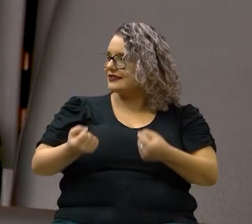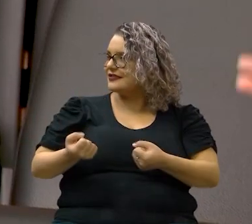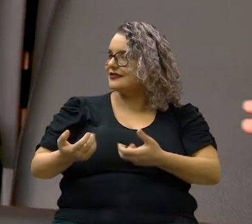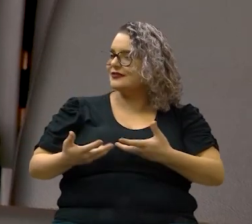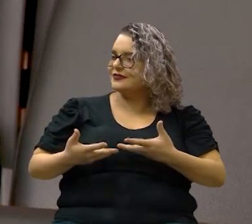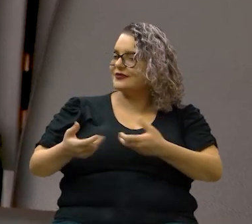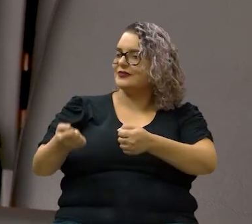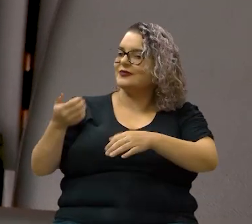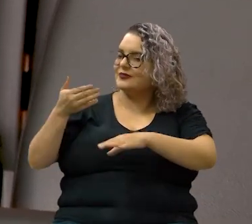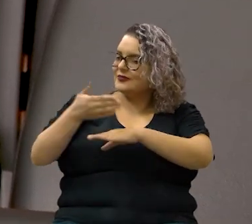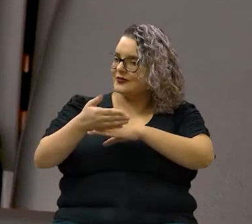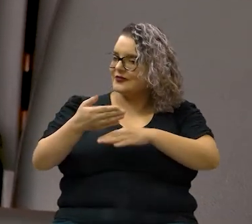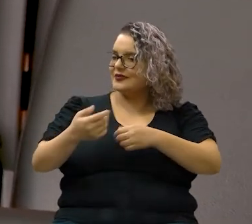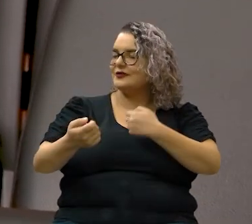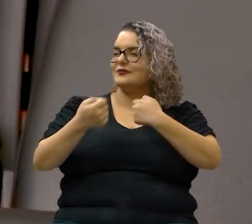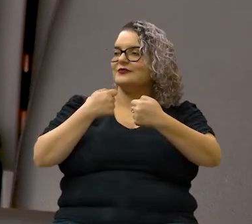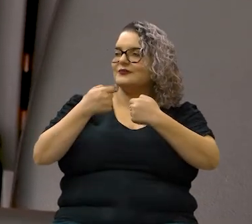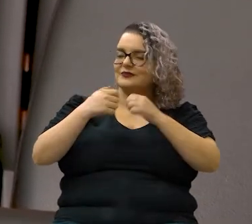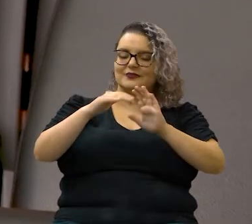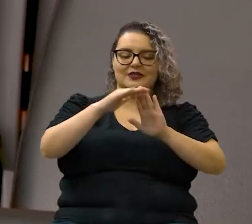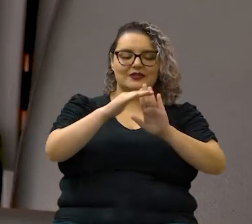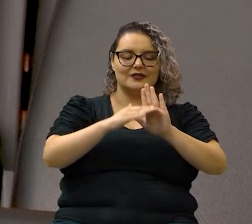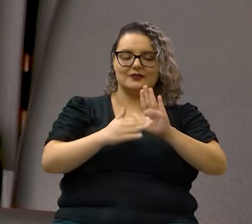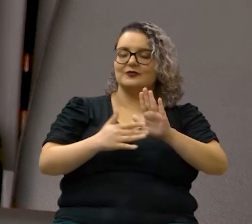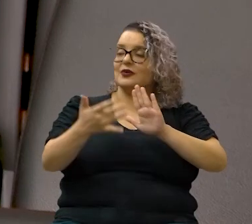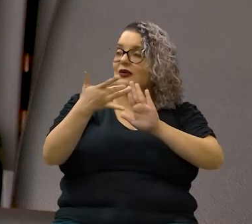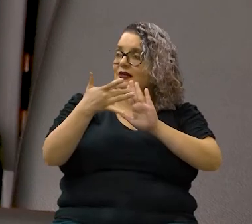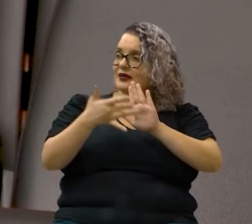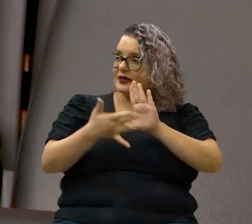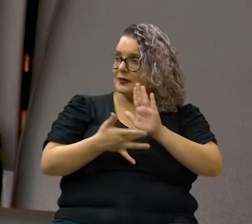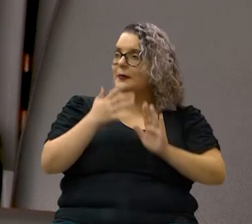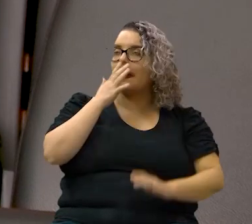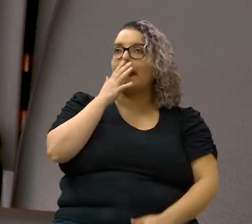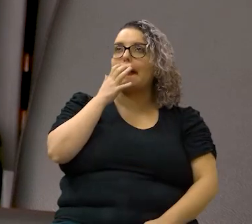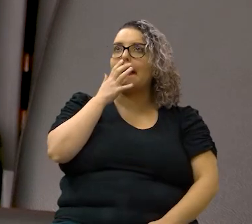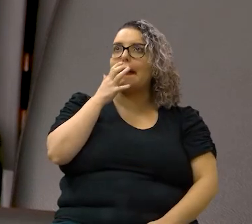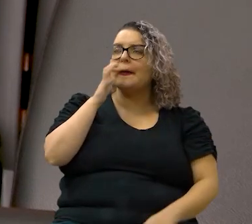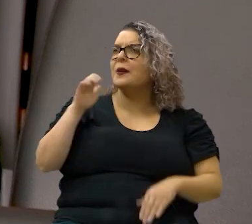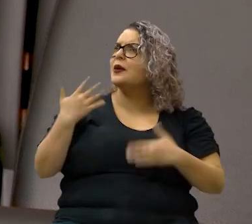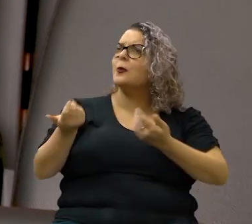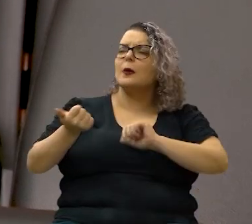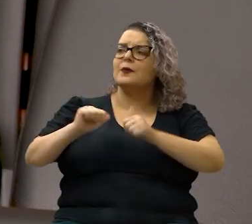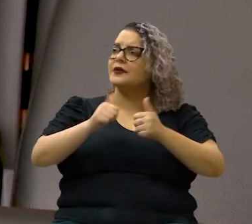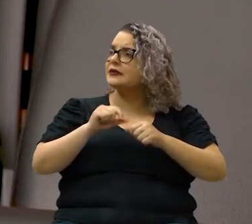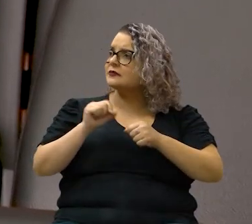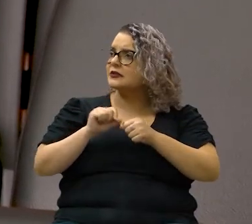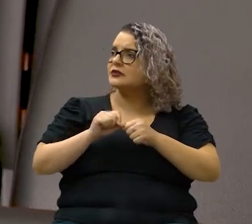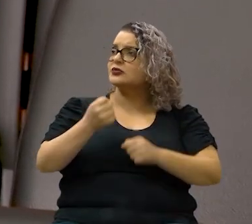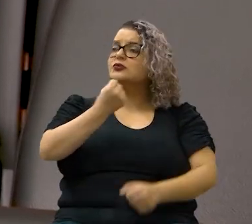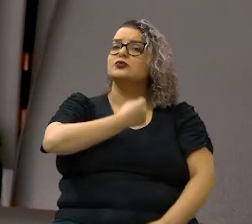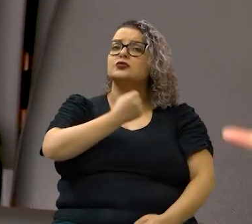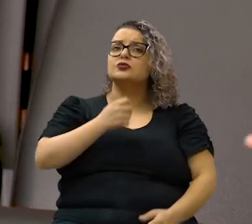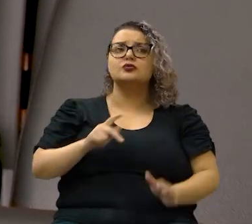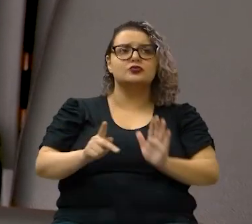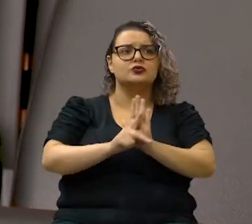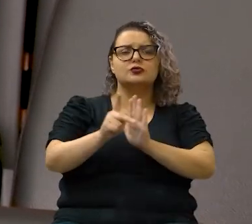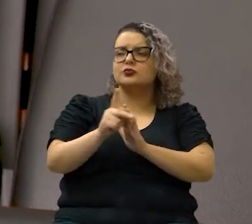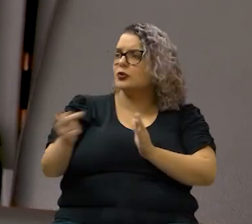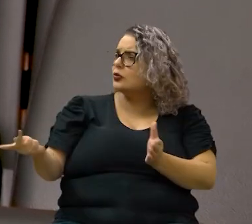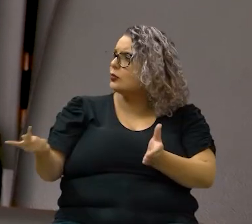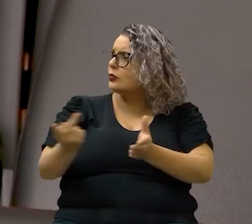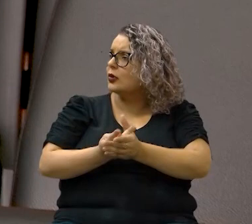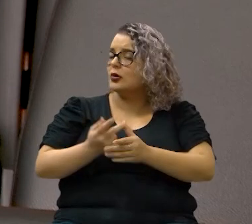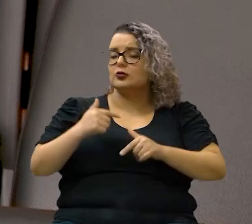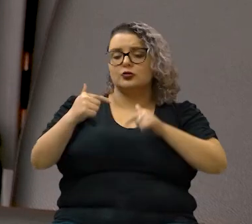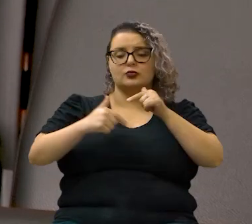ter aceito o convite para participar aqui do nosso programa. E que análise que você faz quando eu falo desses números, dos projetos